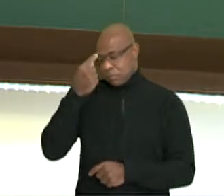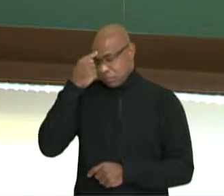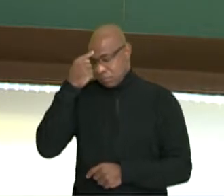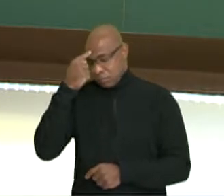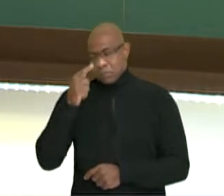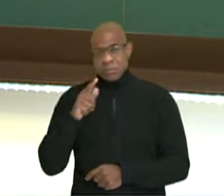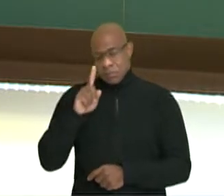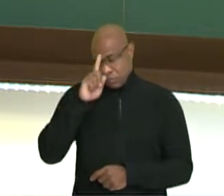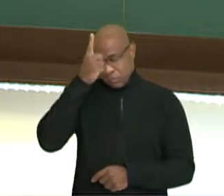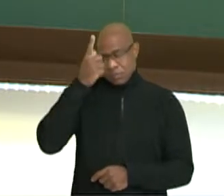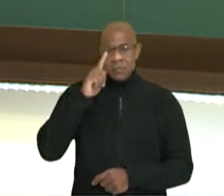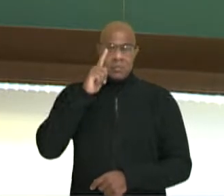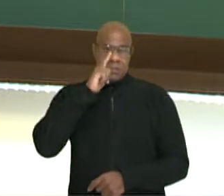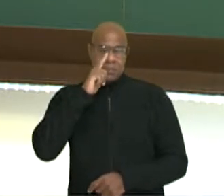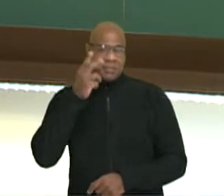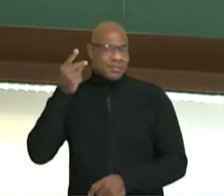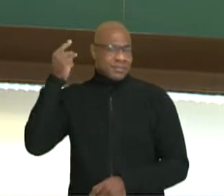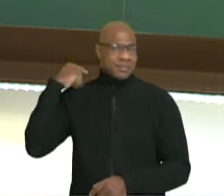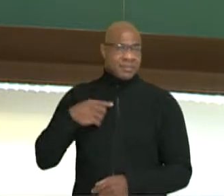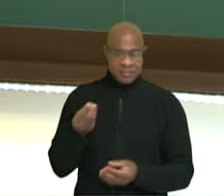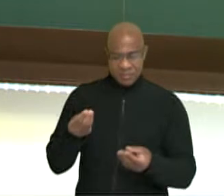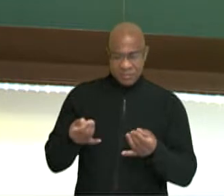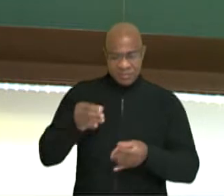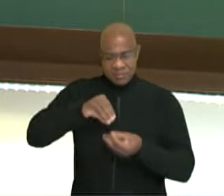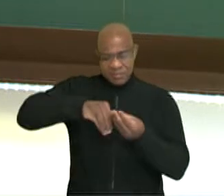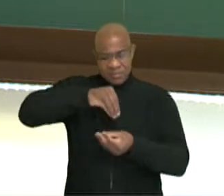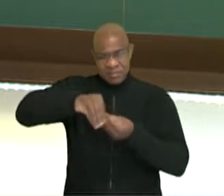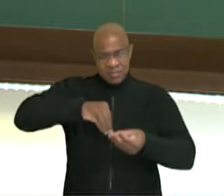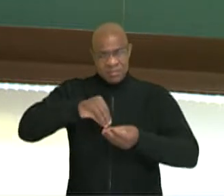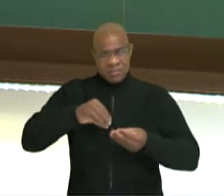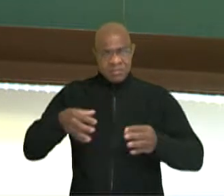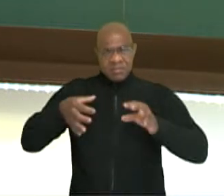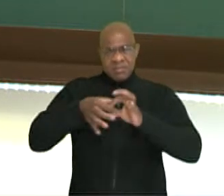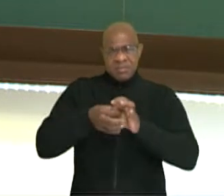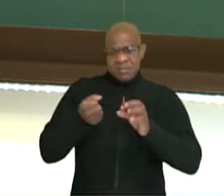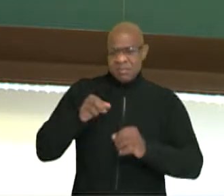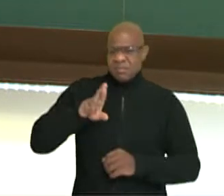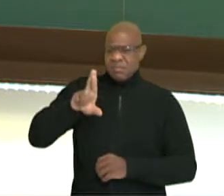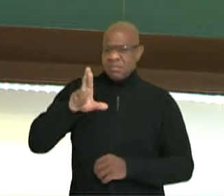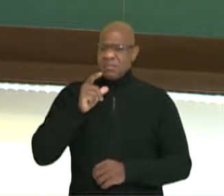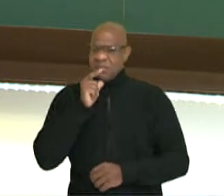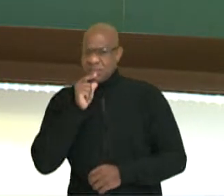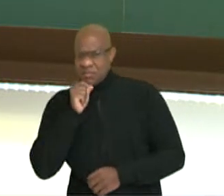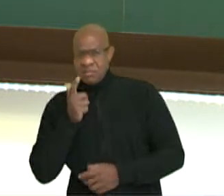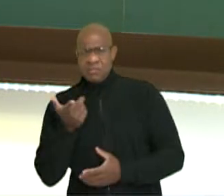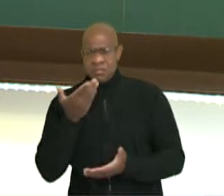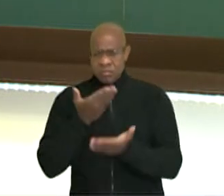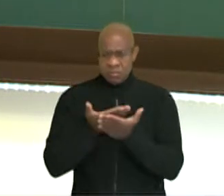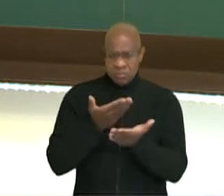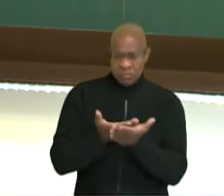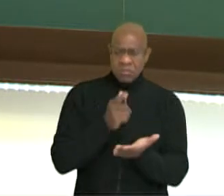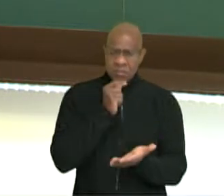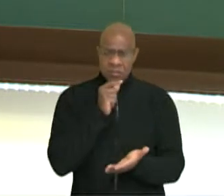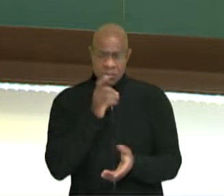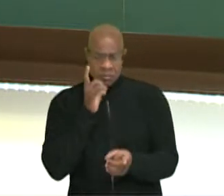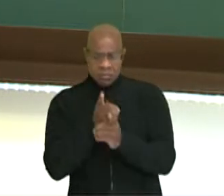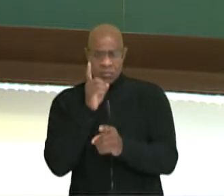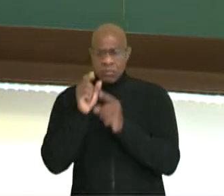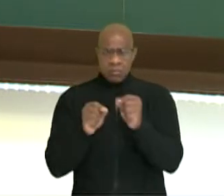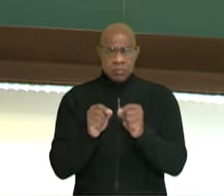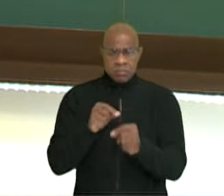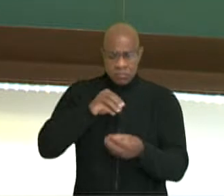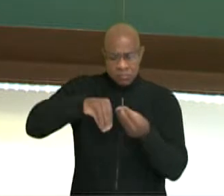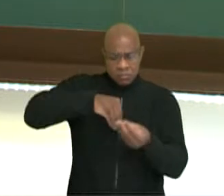grega que falava que as substâncias eram a união de ar, fogo e água. Estudando a água, ele descobriu que ela não